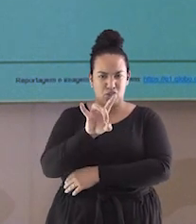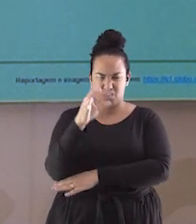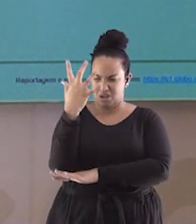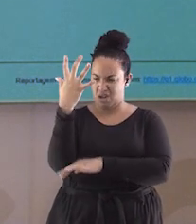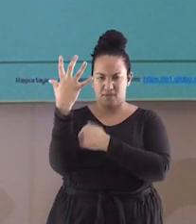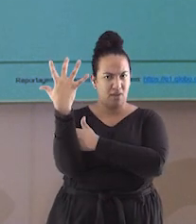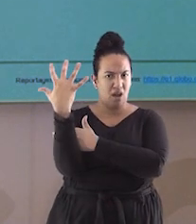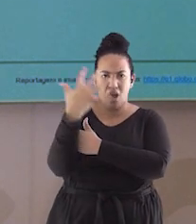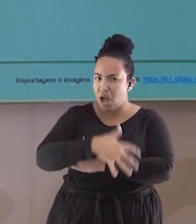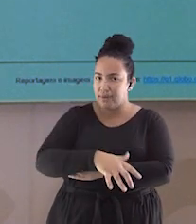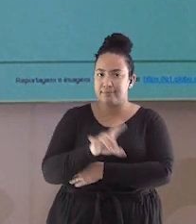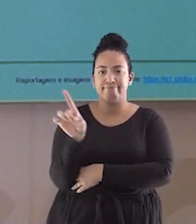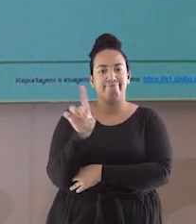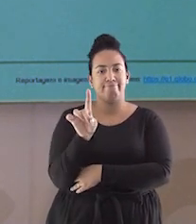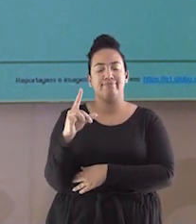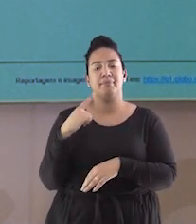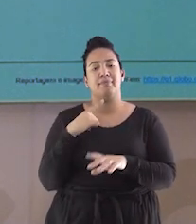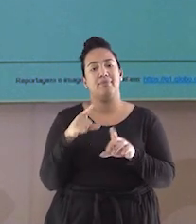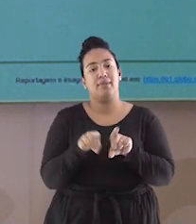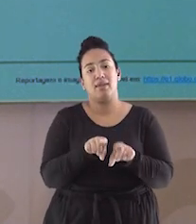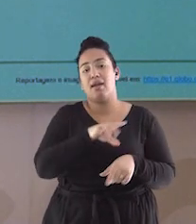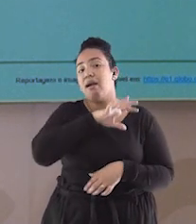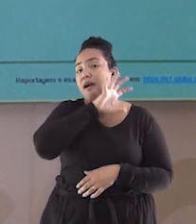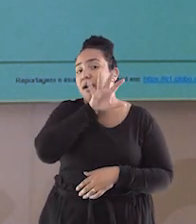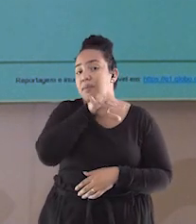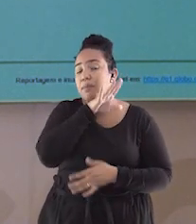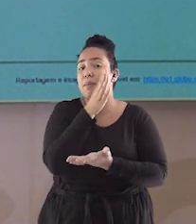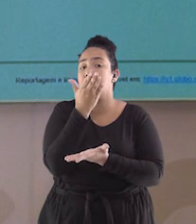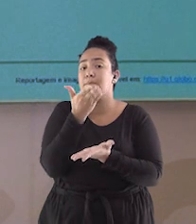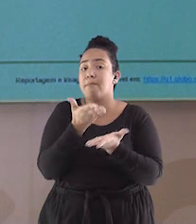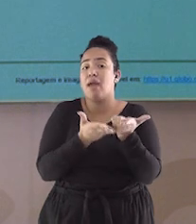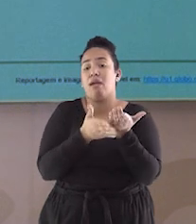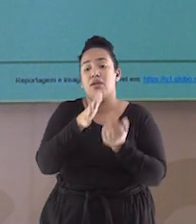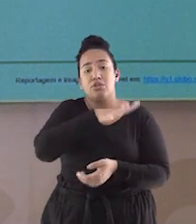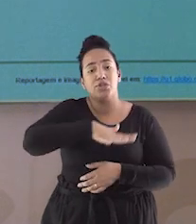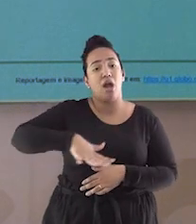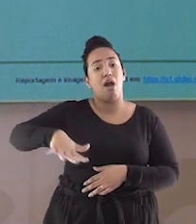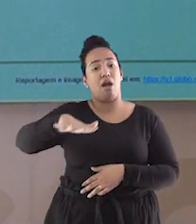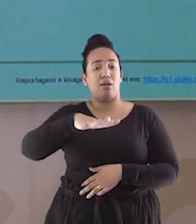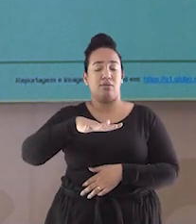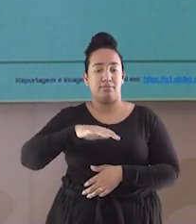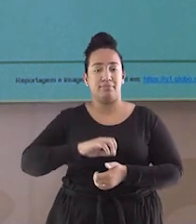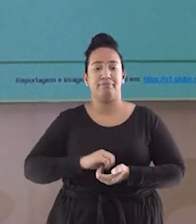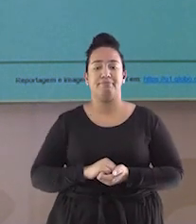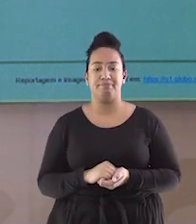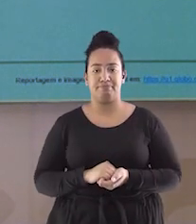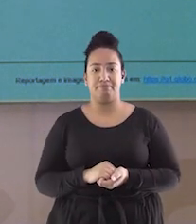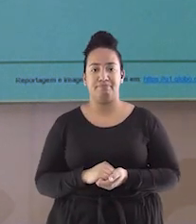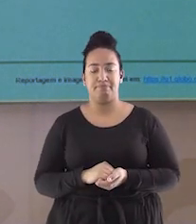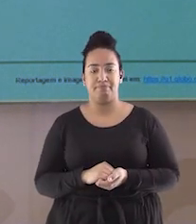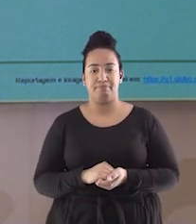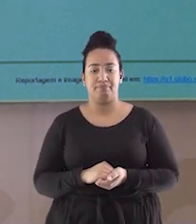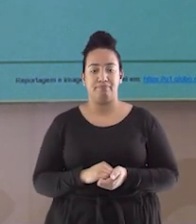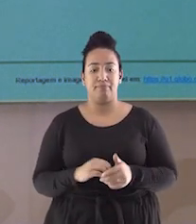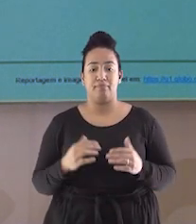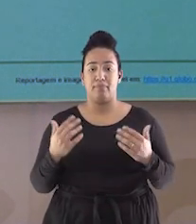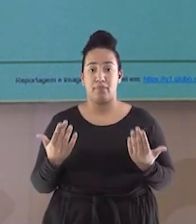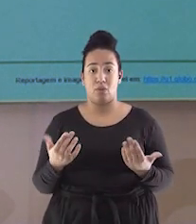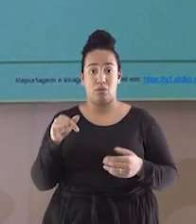vários animais que vão ficar sem lar ou perder boa parte de seu espaço. Todo o bioma